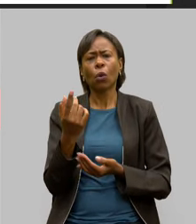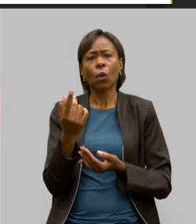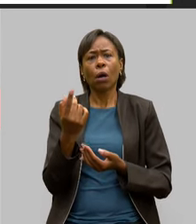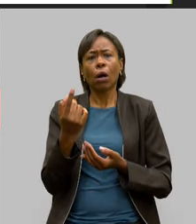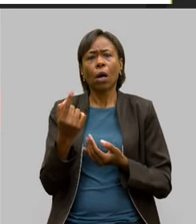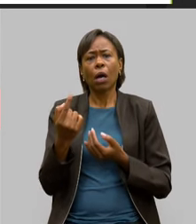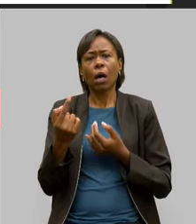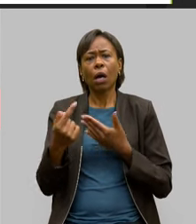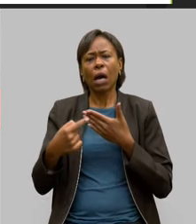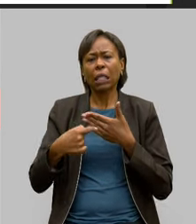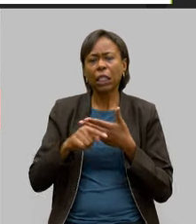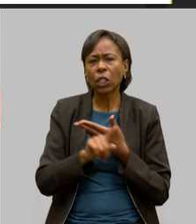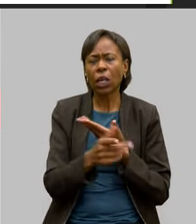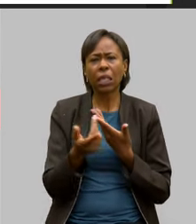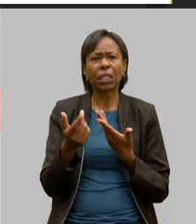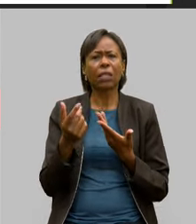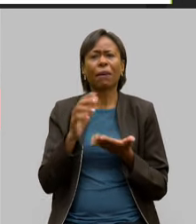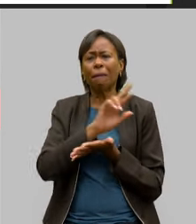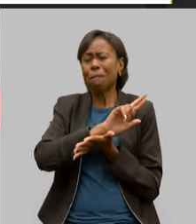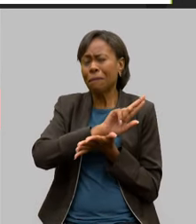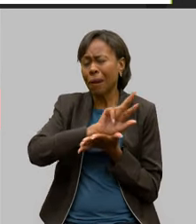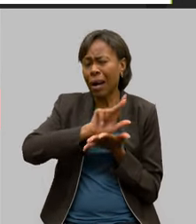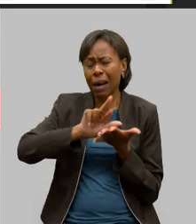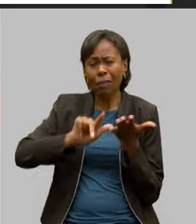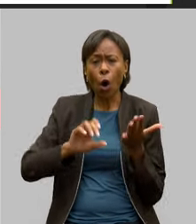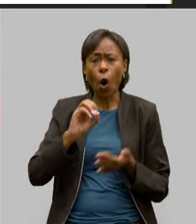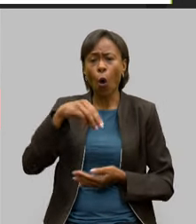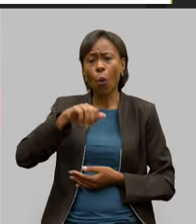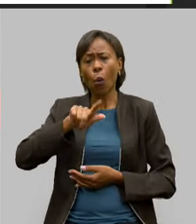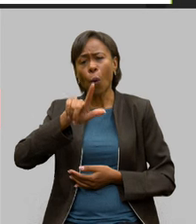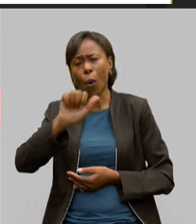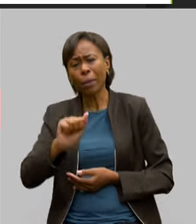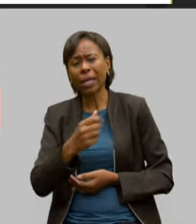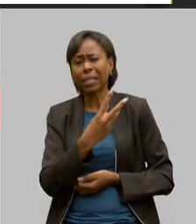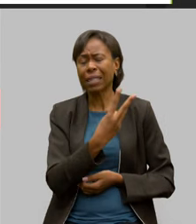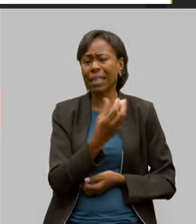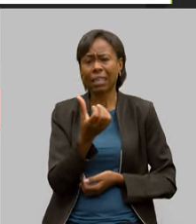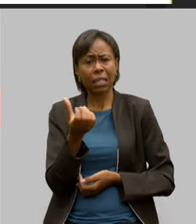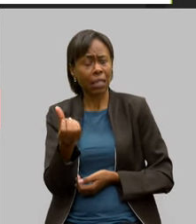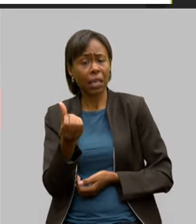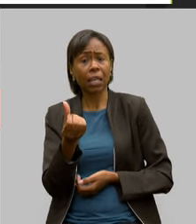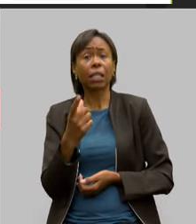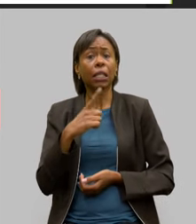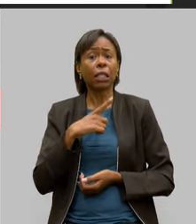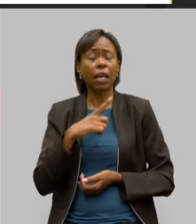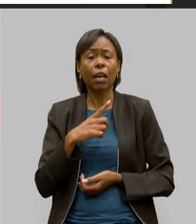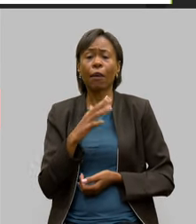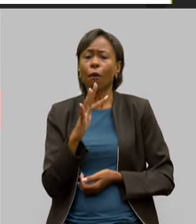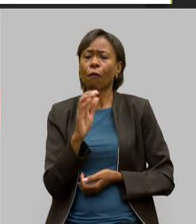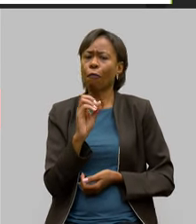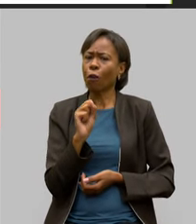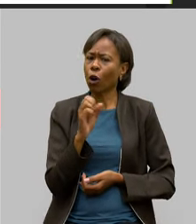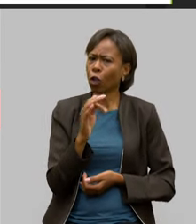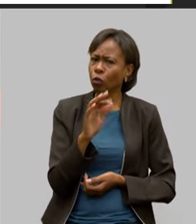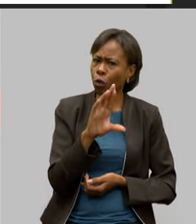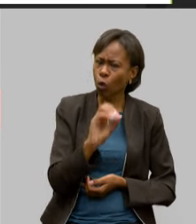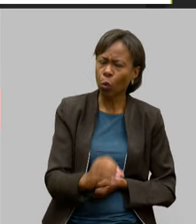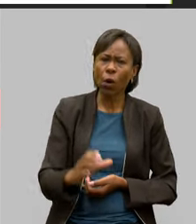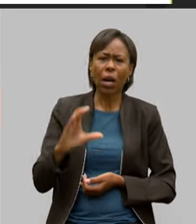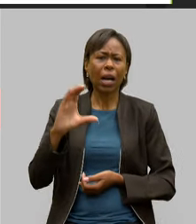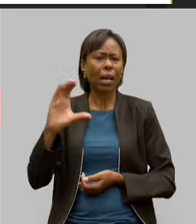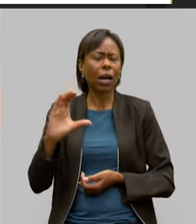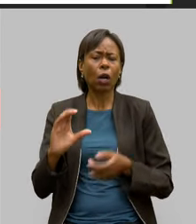de clorofila taninos ômega-3 ômega-6 ela é uma riquíssima fonte de fósforo magnésio cálcio manganês